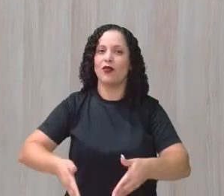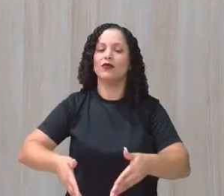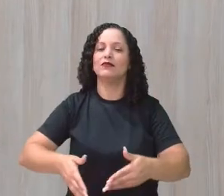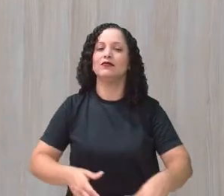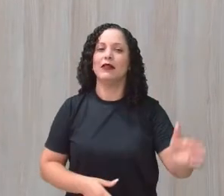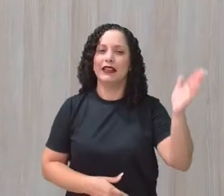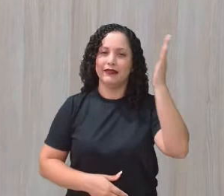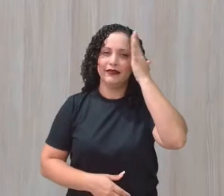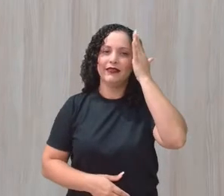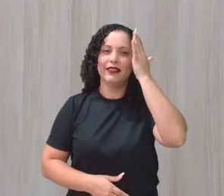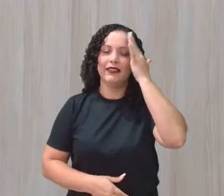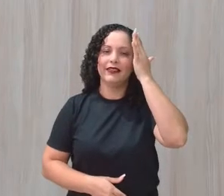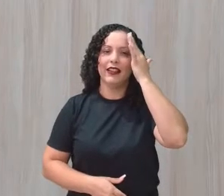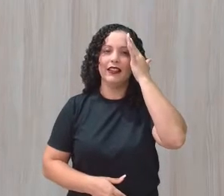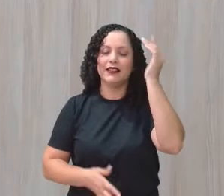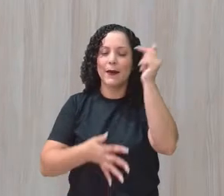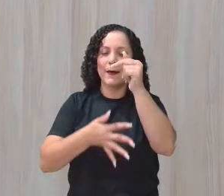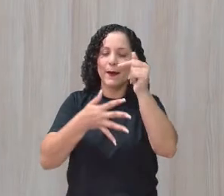entender esses